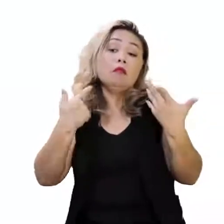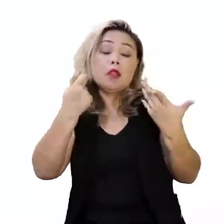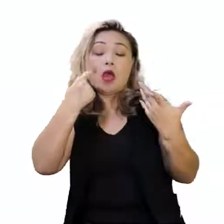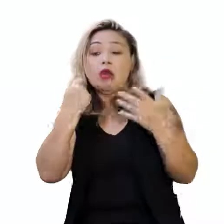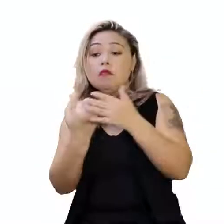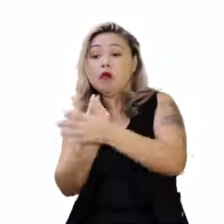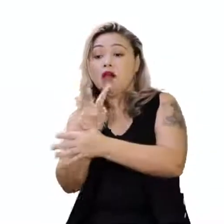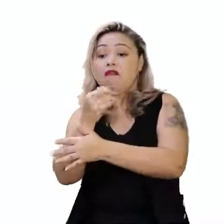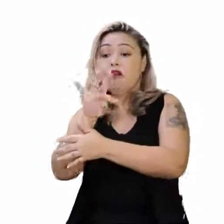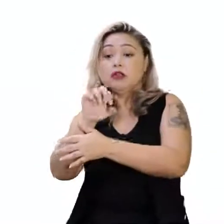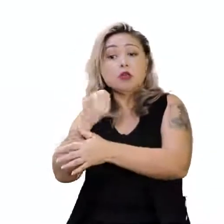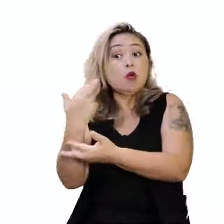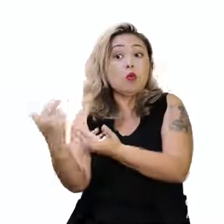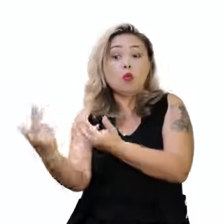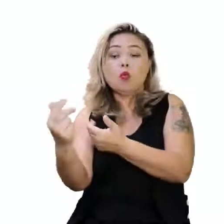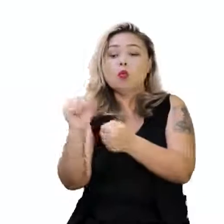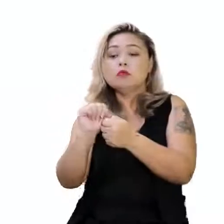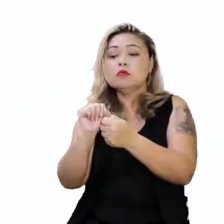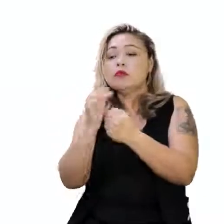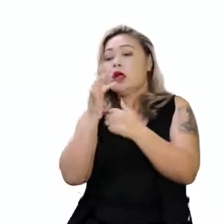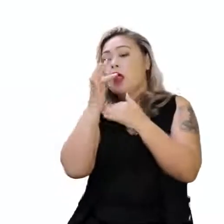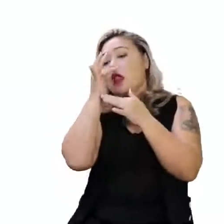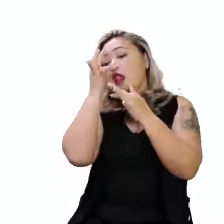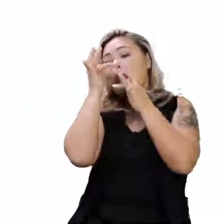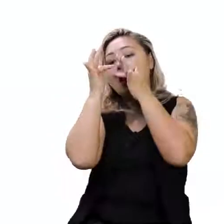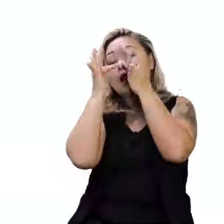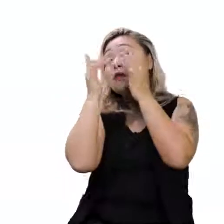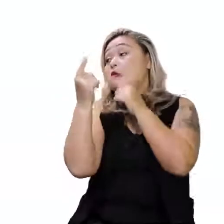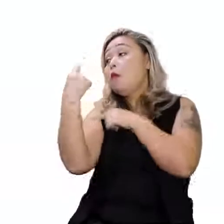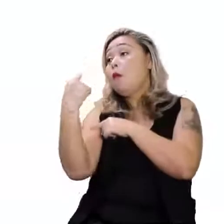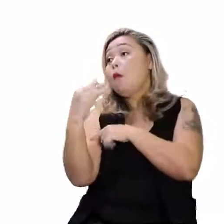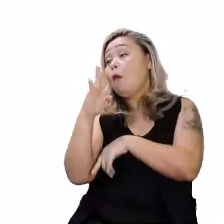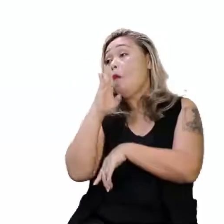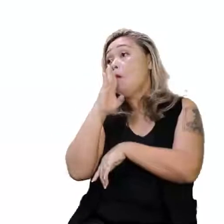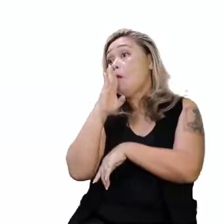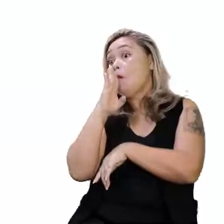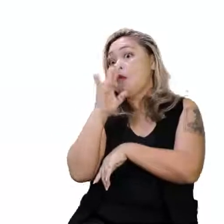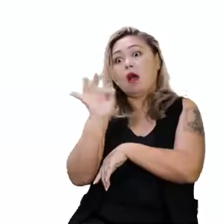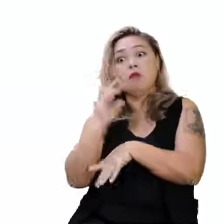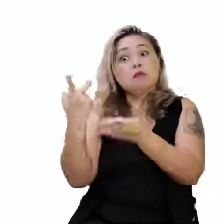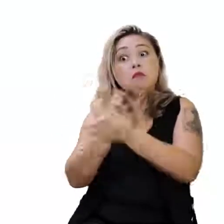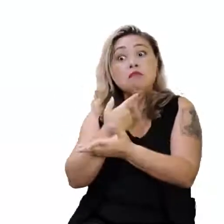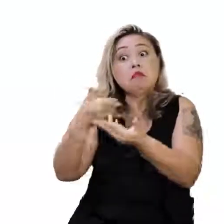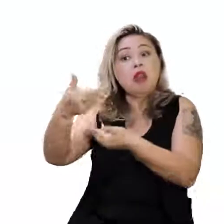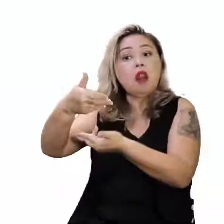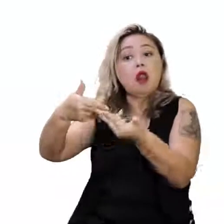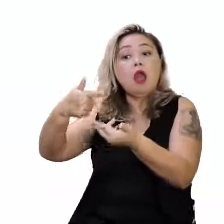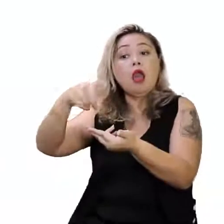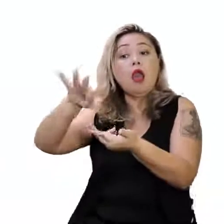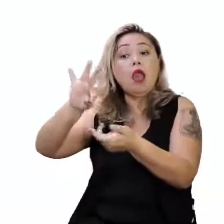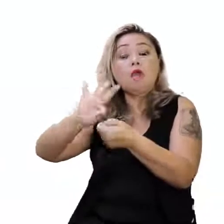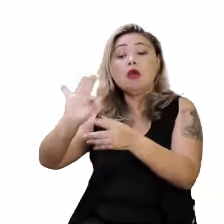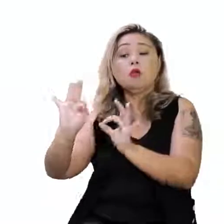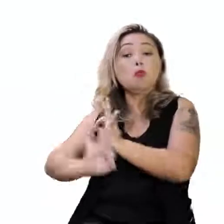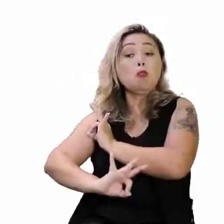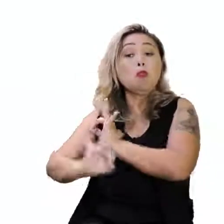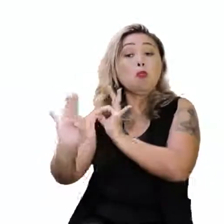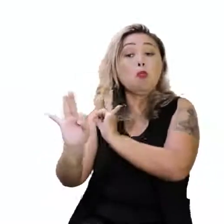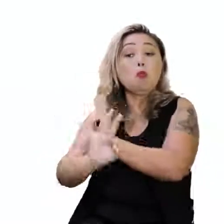em vegetais, a mesma coisa. Se uma está florindo, a outra nem tchum, não vai acontecer a troca de gametos de forma